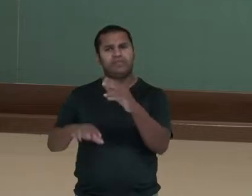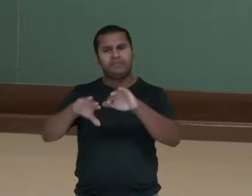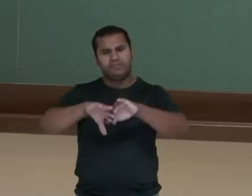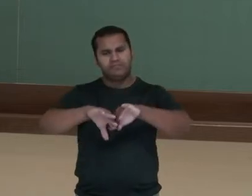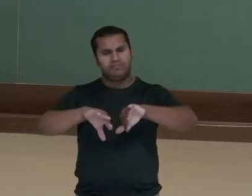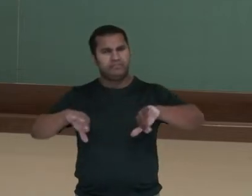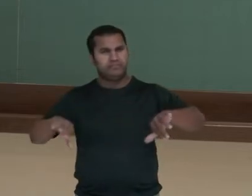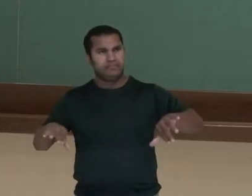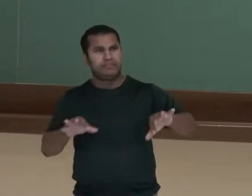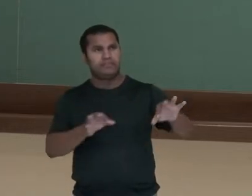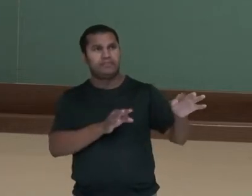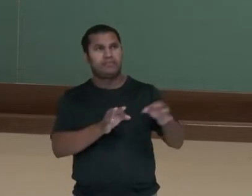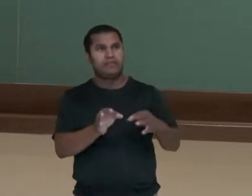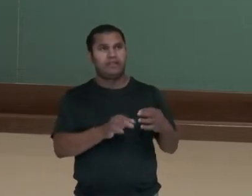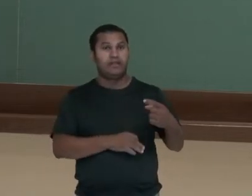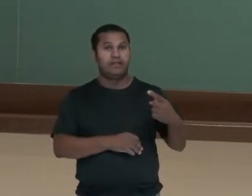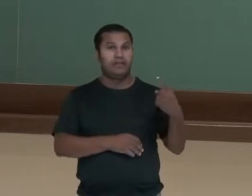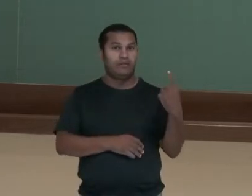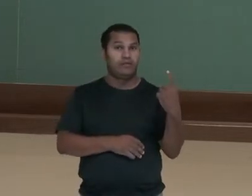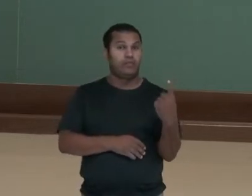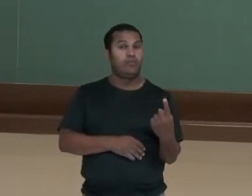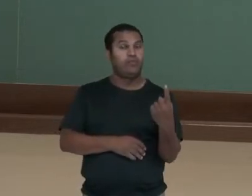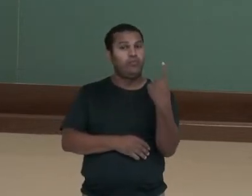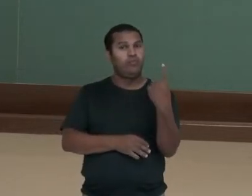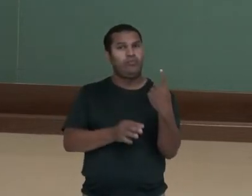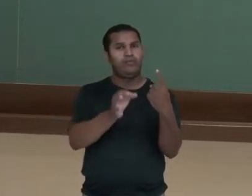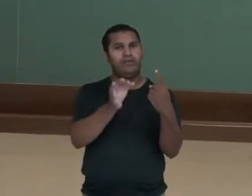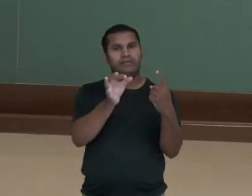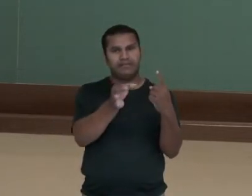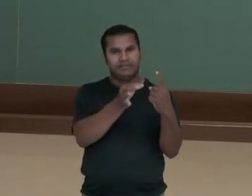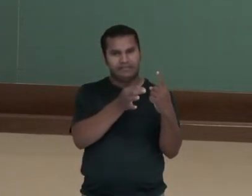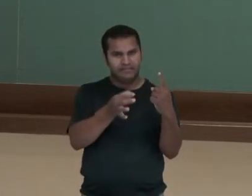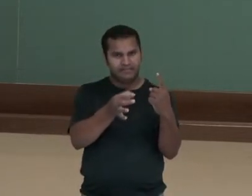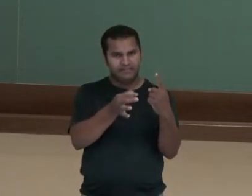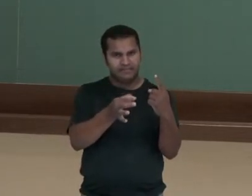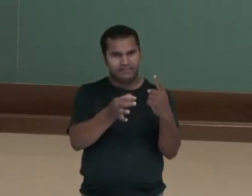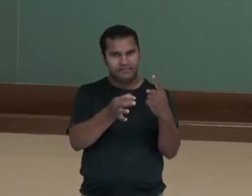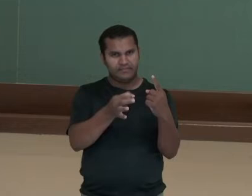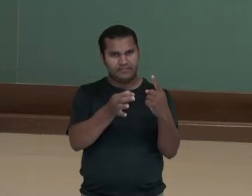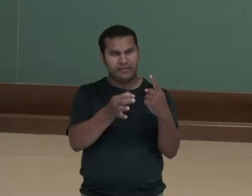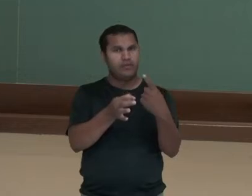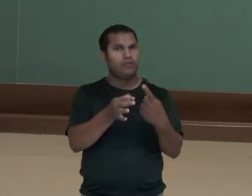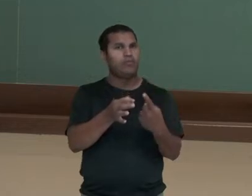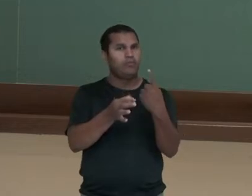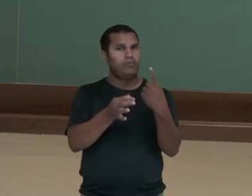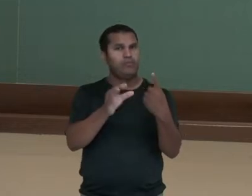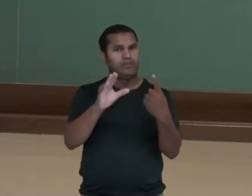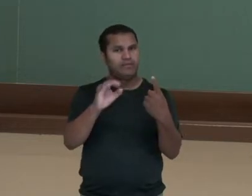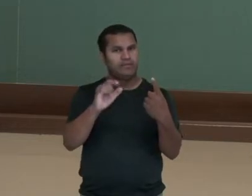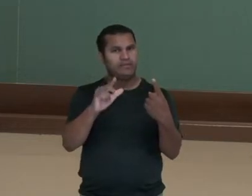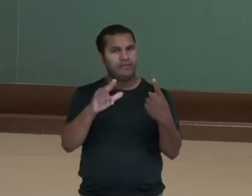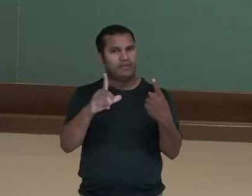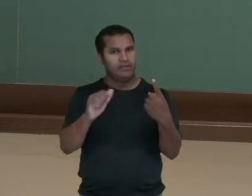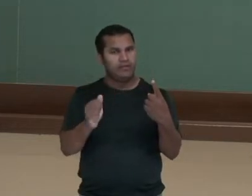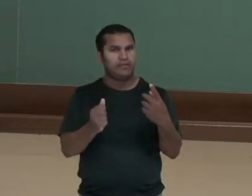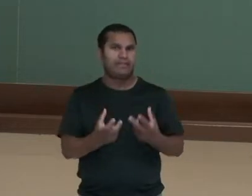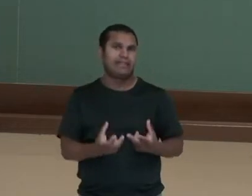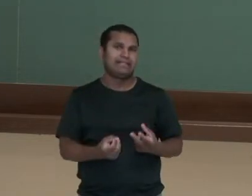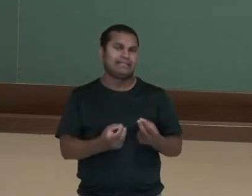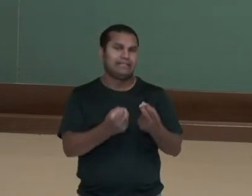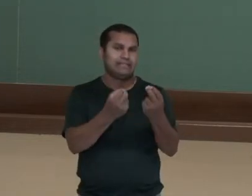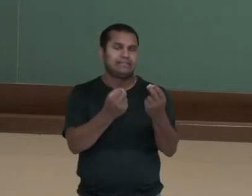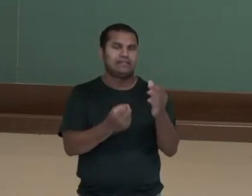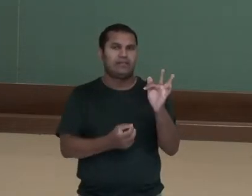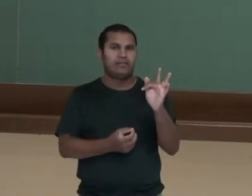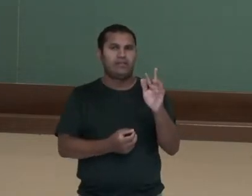celular, eles podem ser unicelulares, são os seres que são formados por uma única célula. Bactérias e alguns